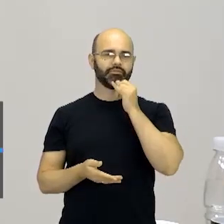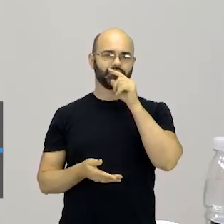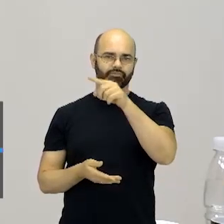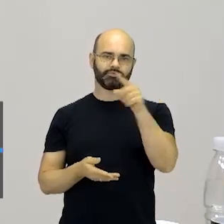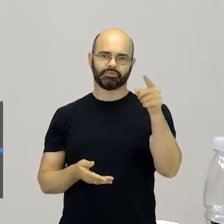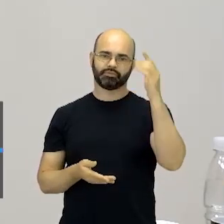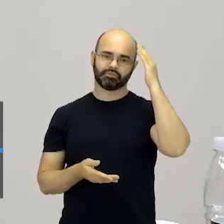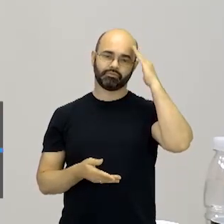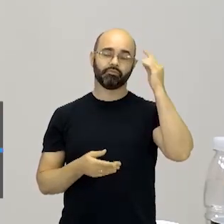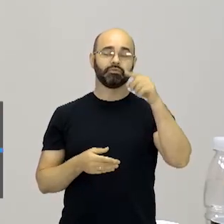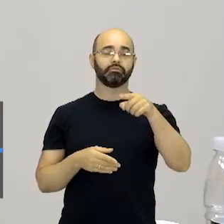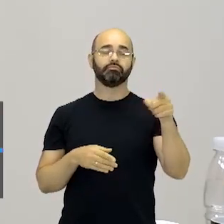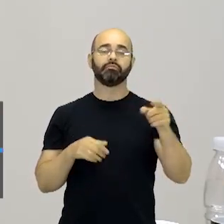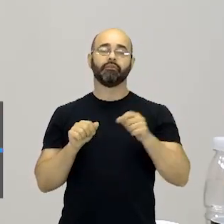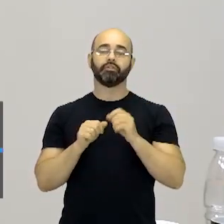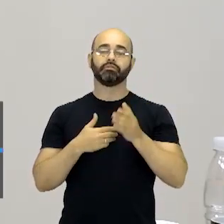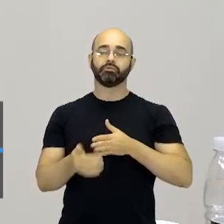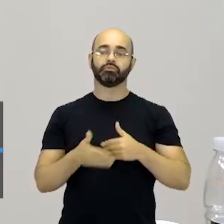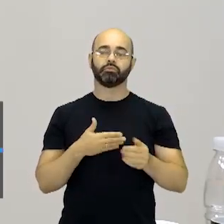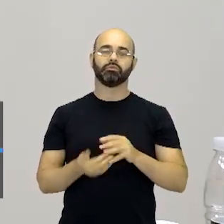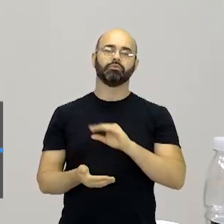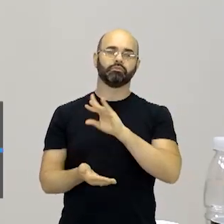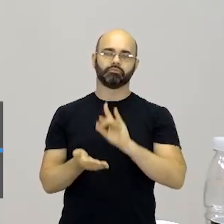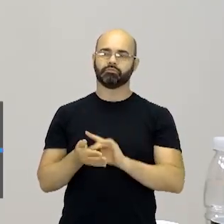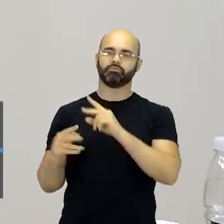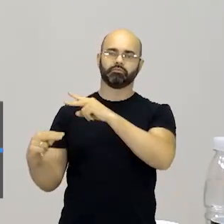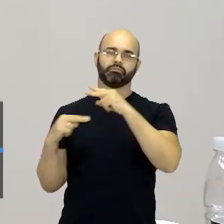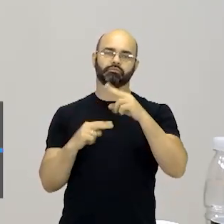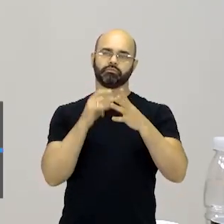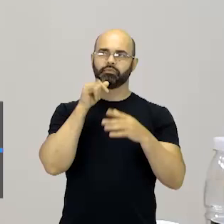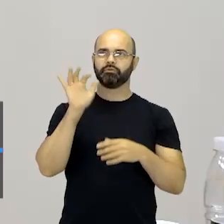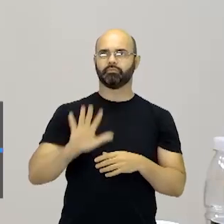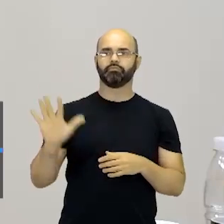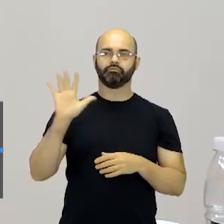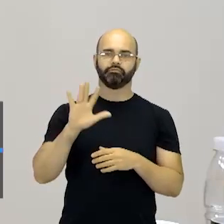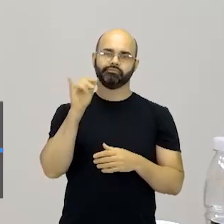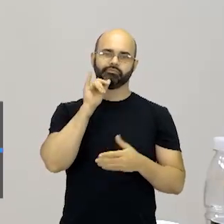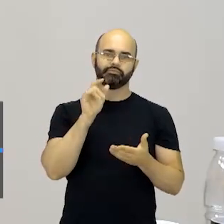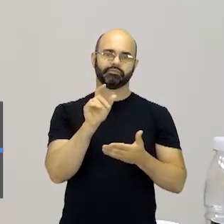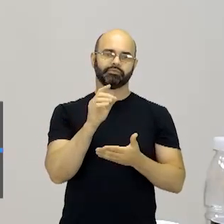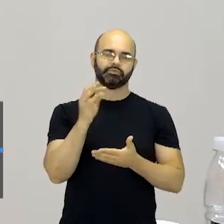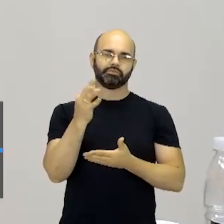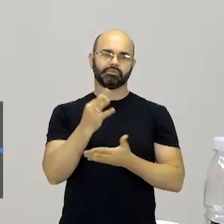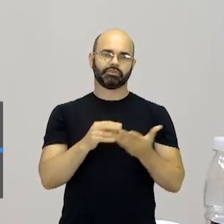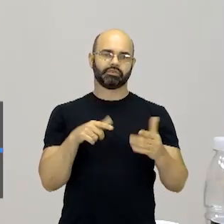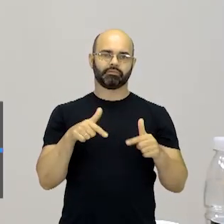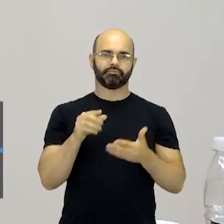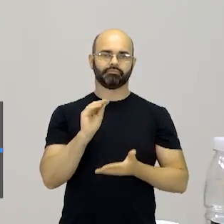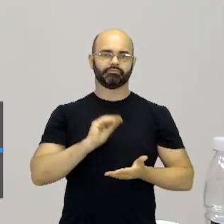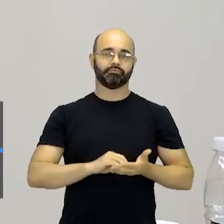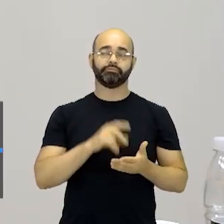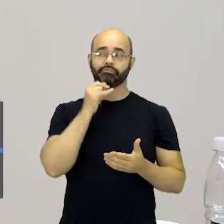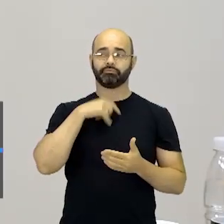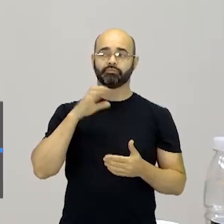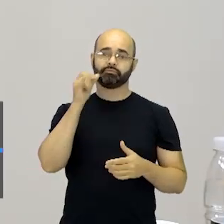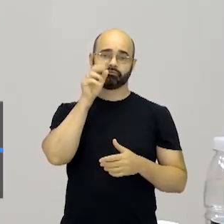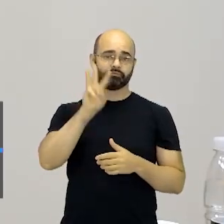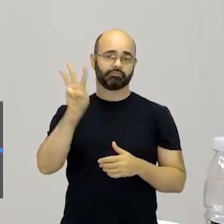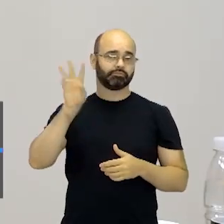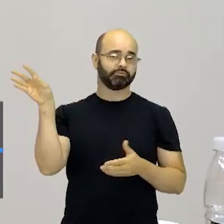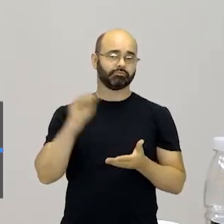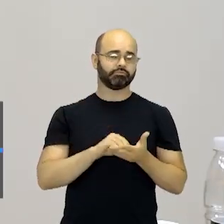aprenda. Tudo que você fizer, a citação. Essa imagem aqui, até uma imagem que você coloca no seu trabalho. Professora, eu retirei essa imagem de um